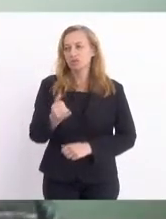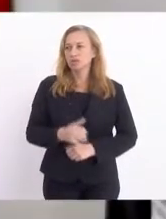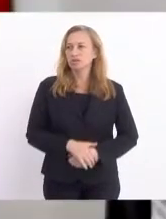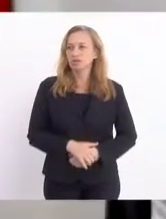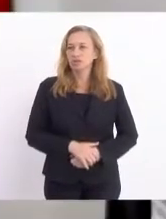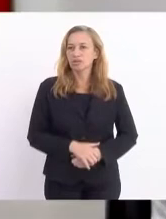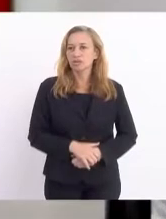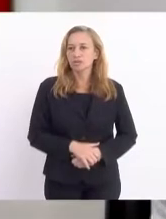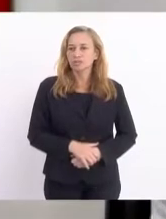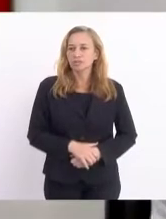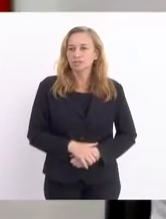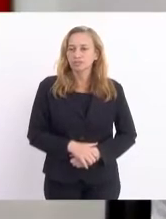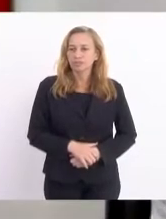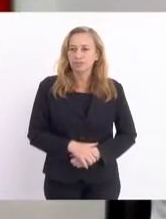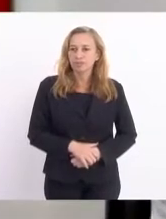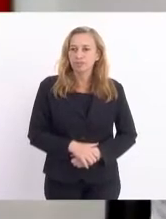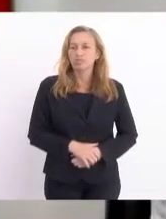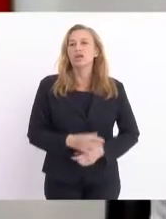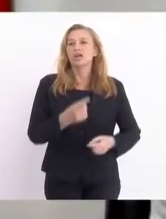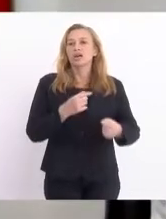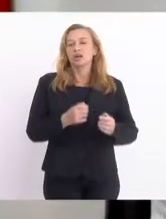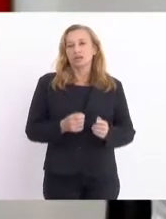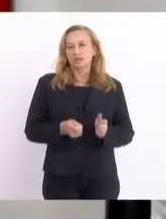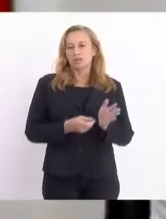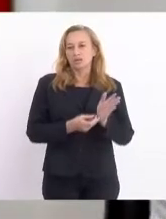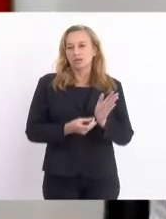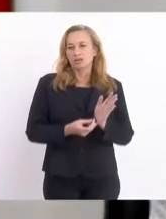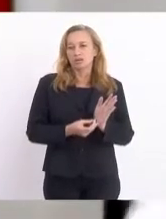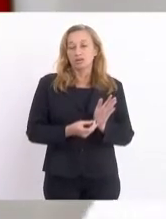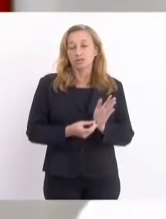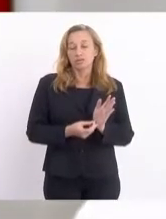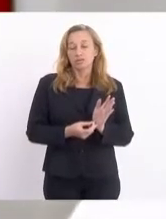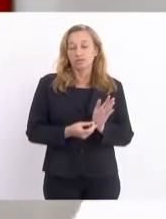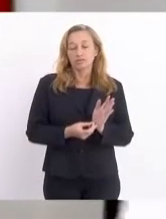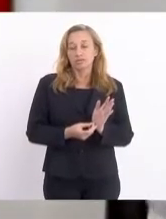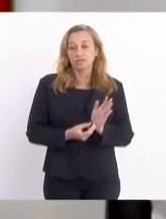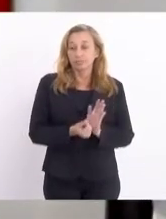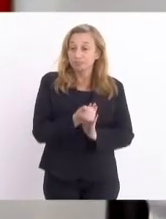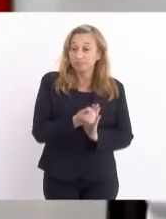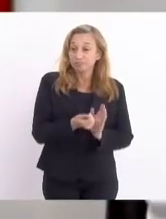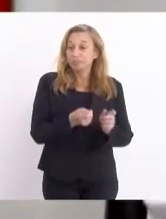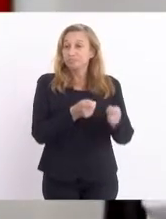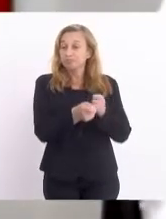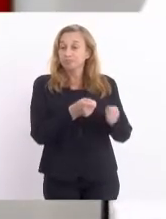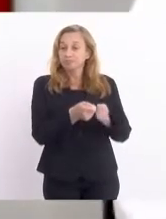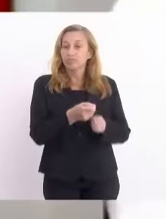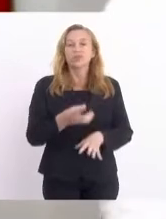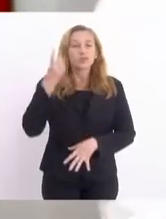Obrigada. Pela Comissão de Orçamentos, Finanças, Fiscalização Financeira e Controle, deputado Márcio Canella,